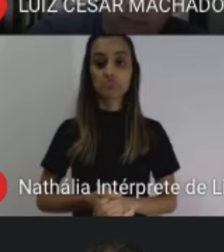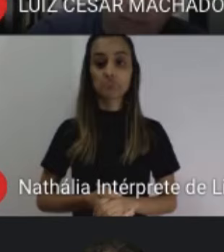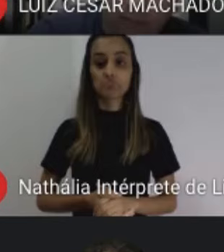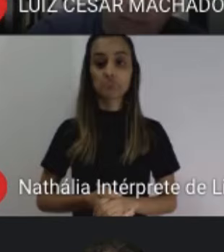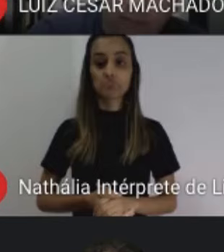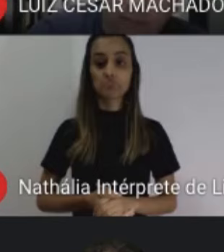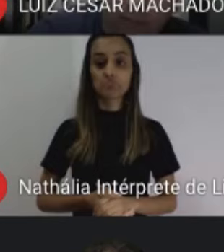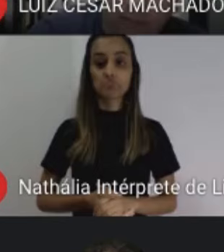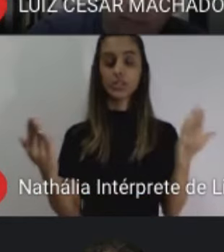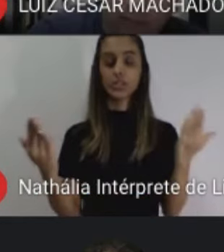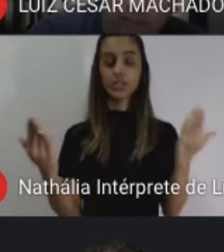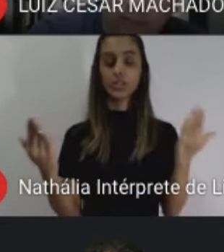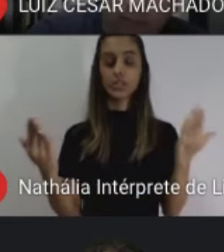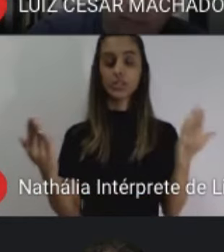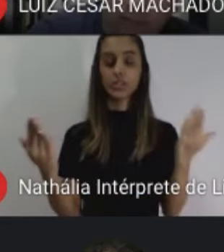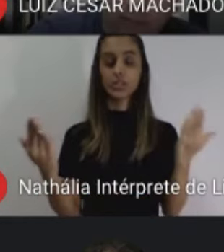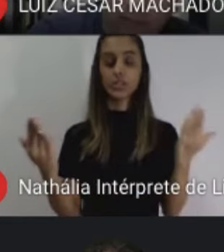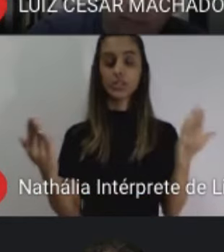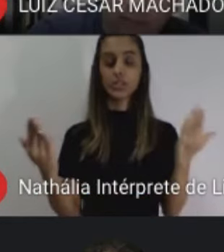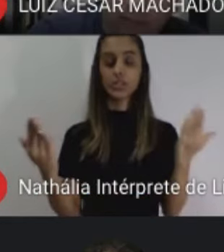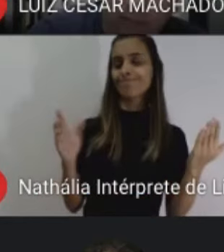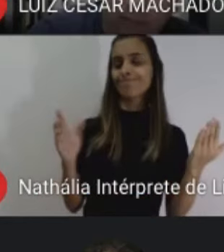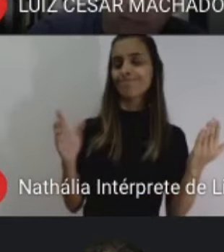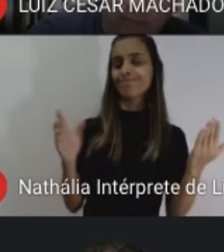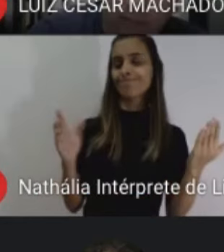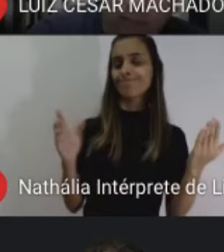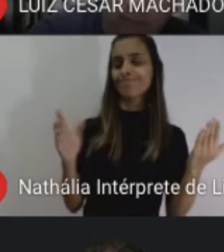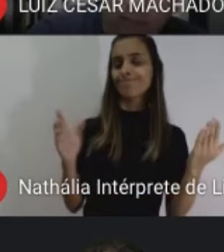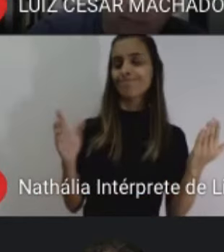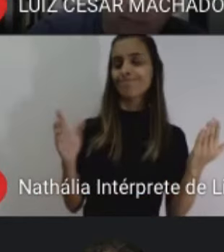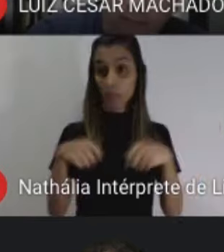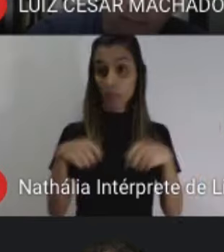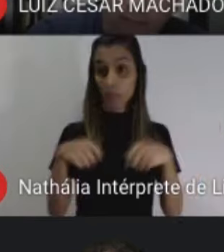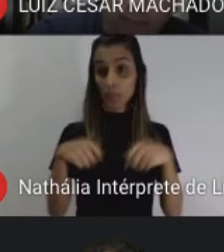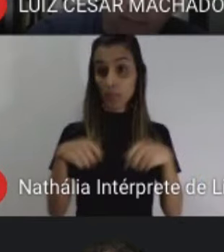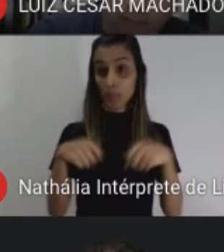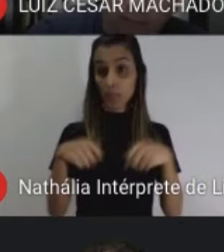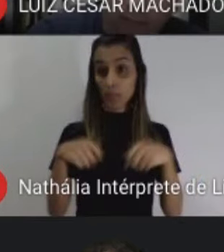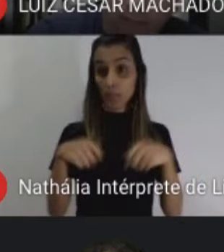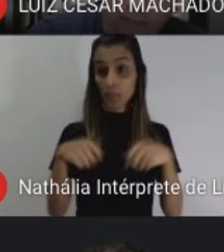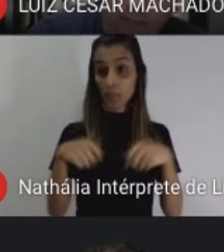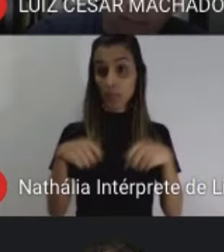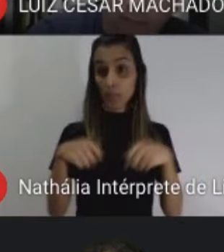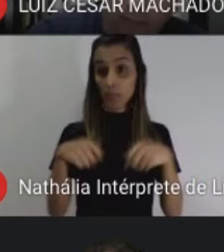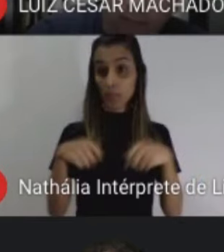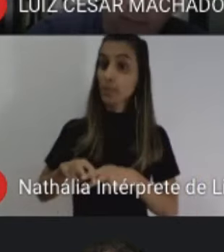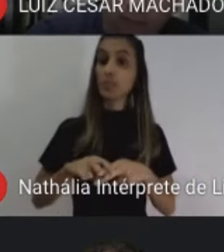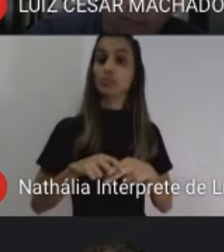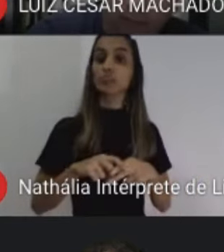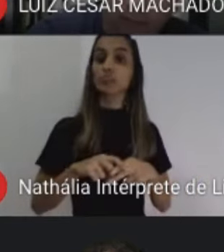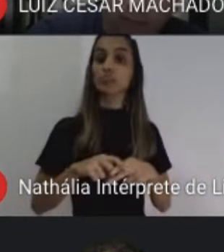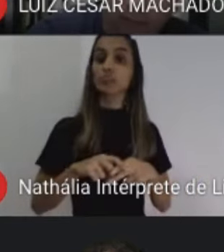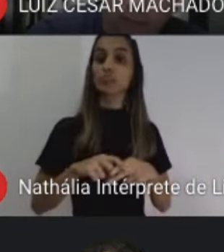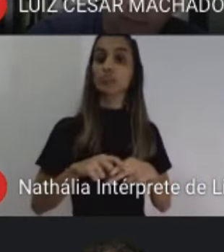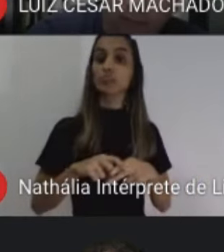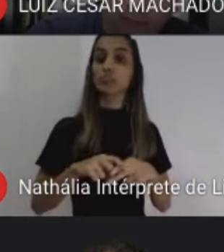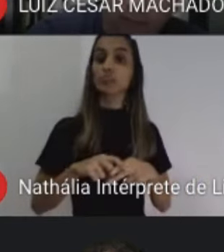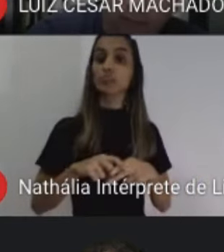crimes. A questão é, como eu havia falado, primeiro, entender se é crime contra a segurança nacional ou crime